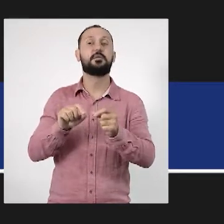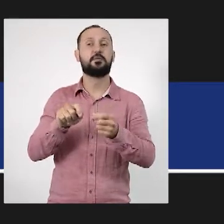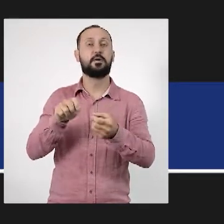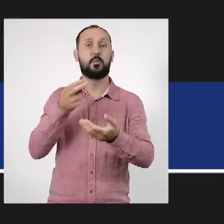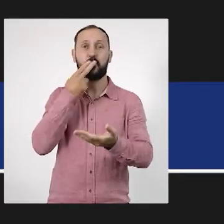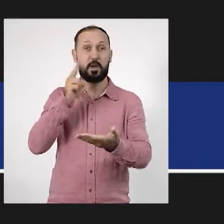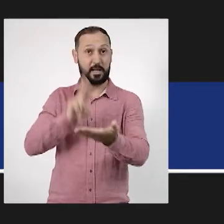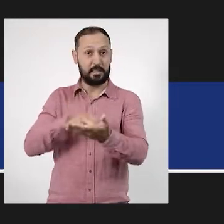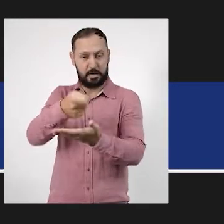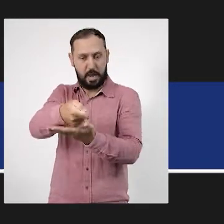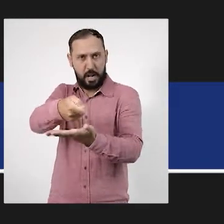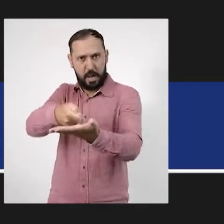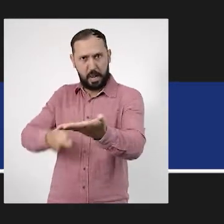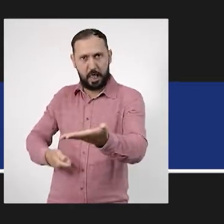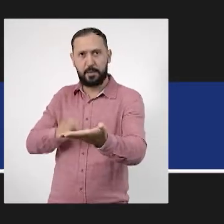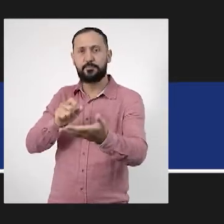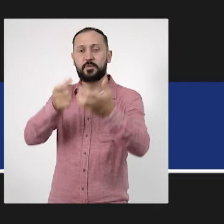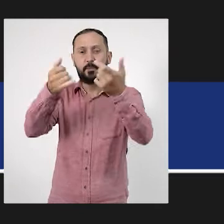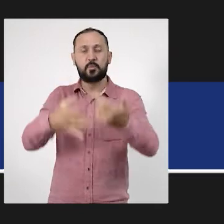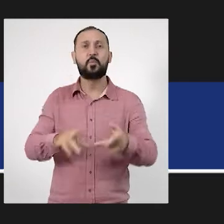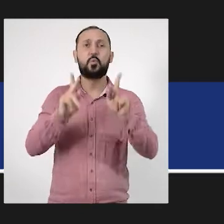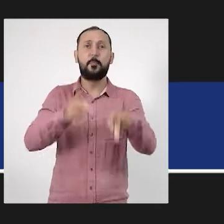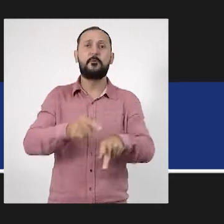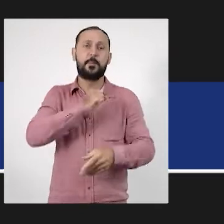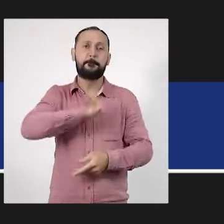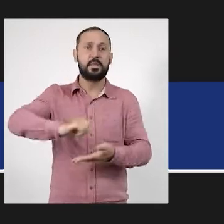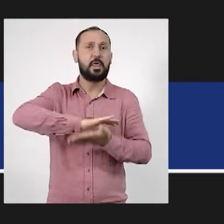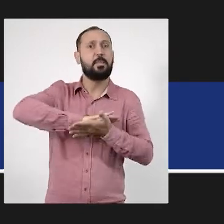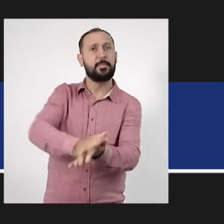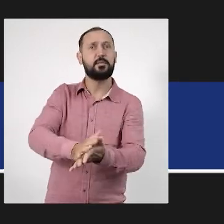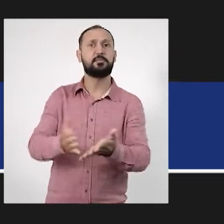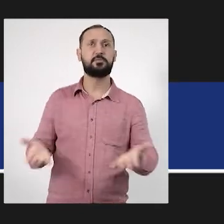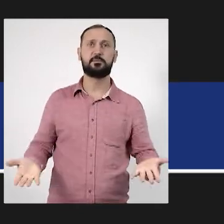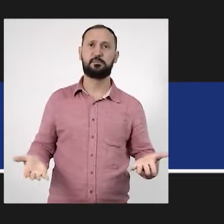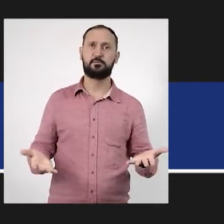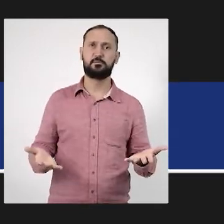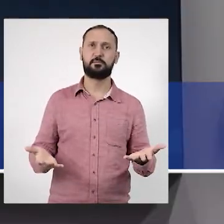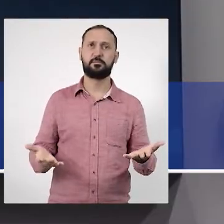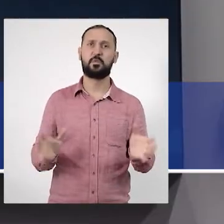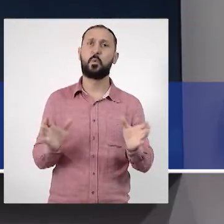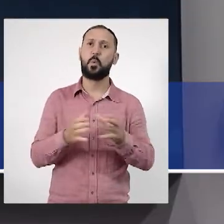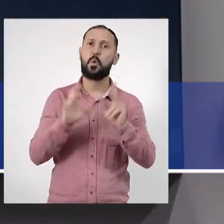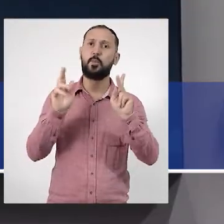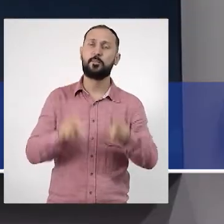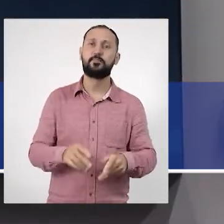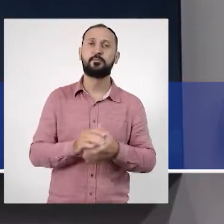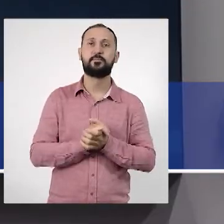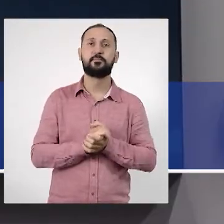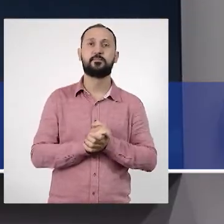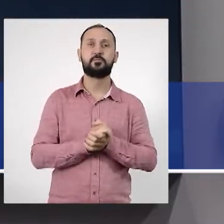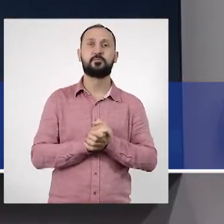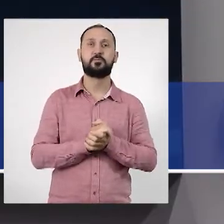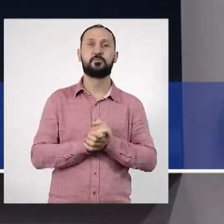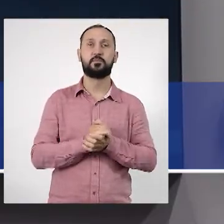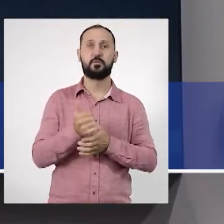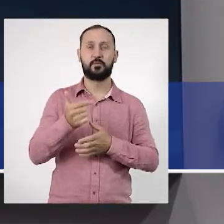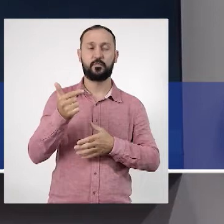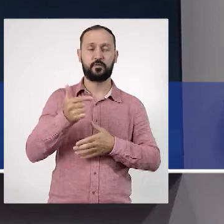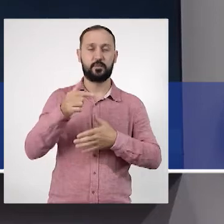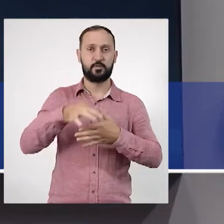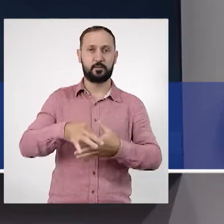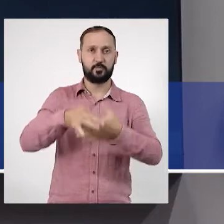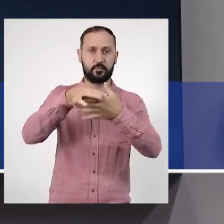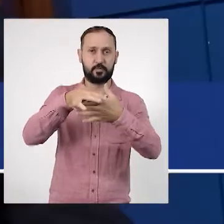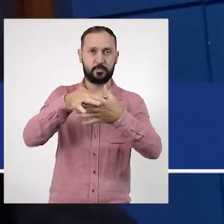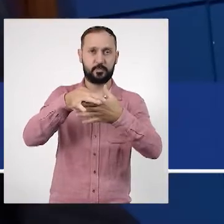dizendo do genocídio que pode acontecer com o povo indígena. Vice-presidente da comissão, o deputado Pedro Kemp,